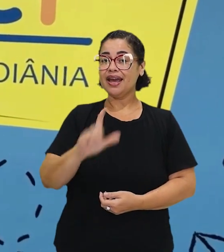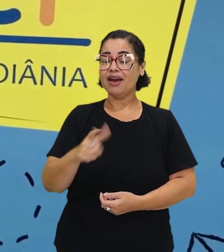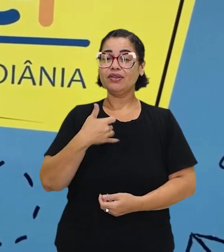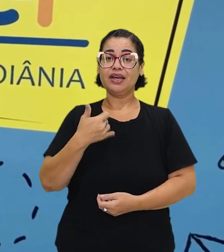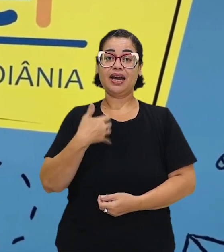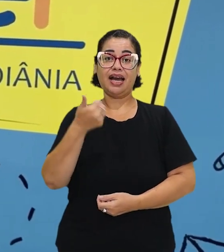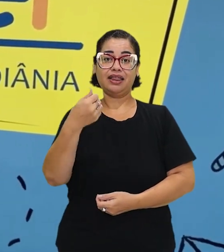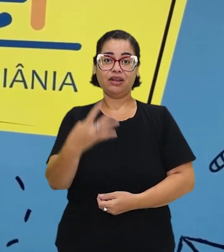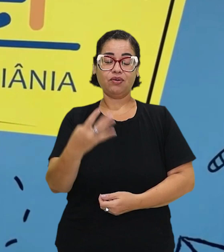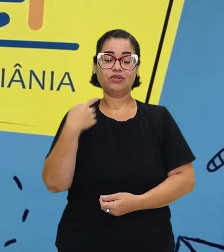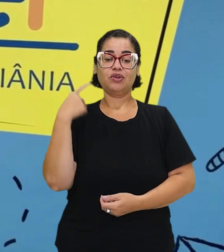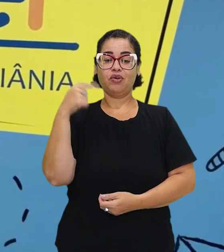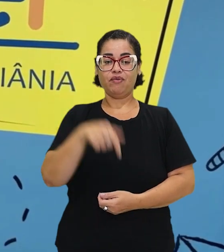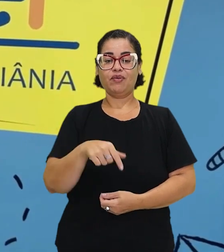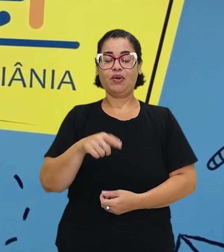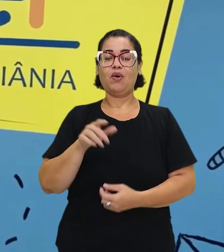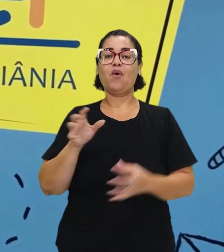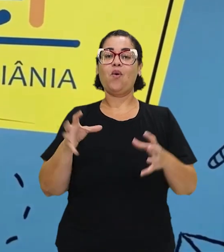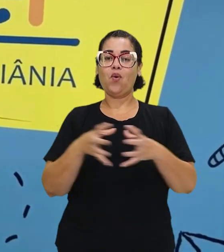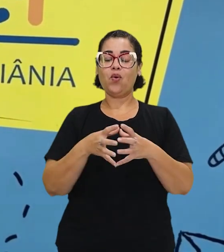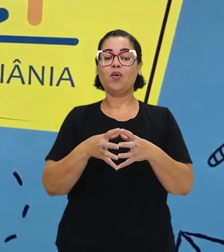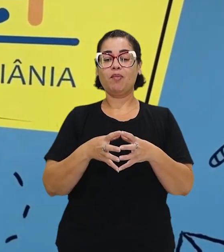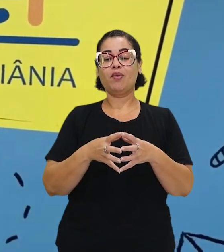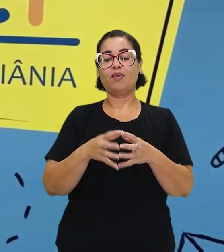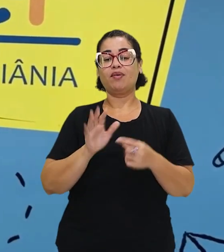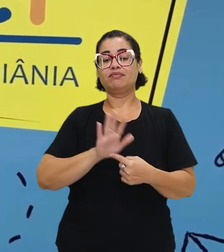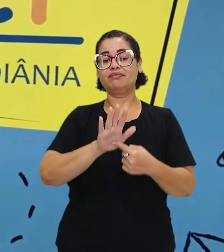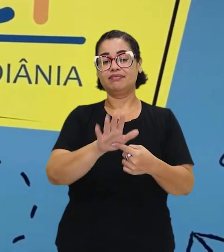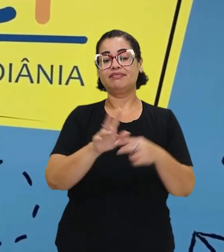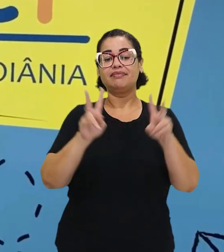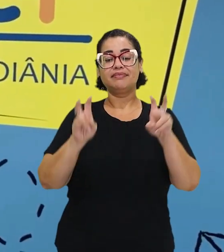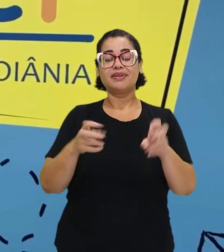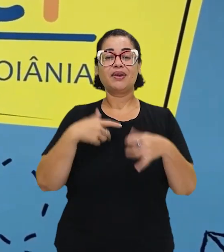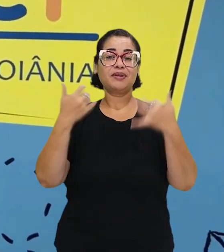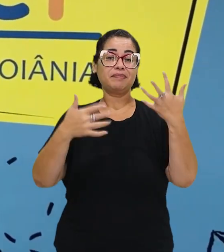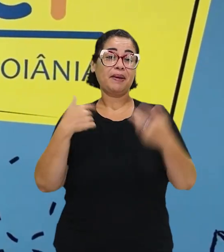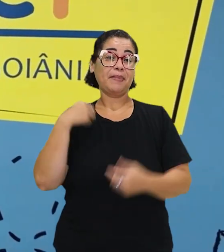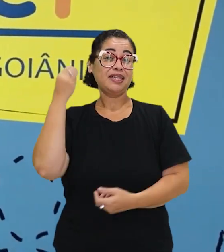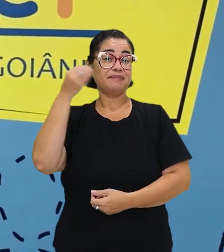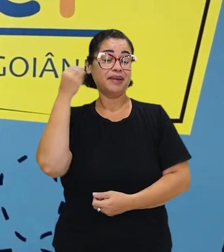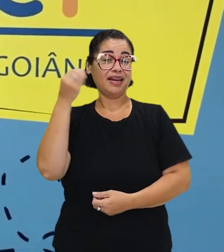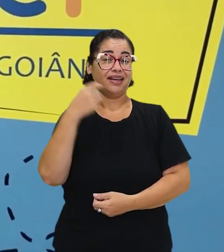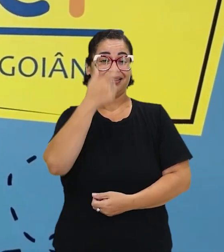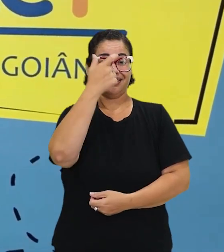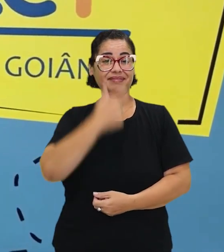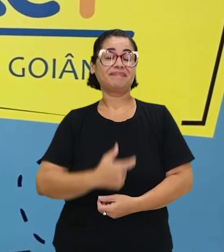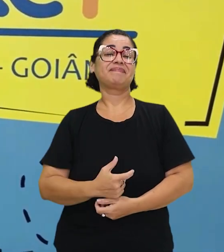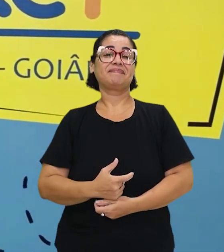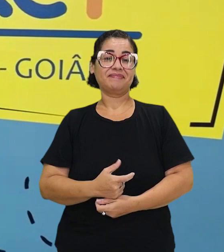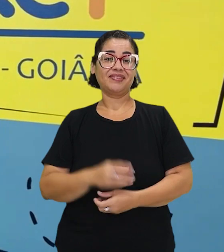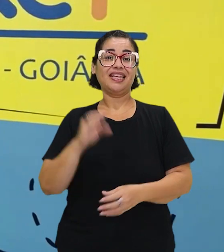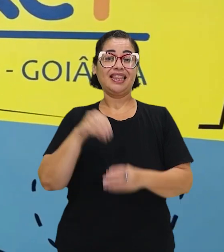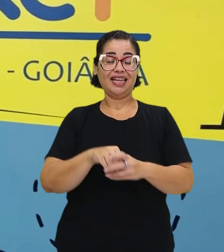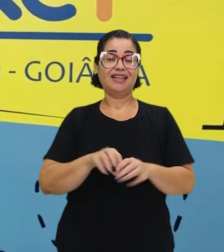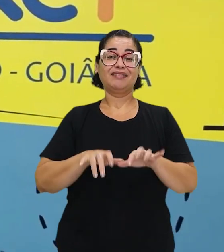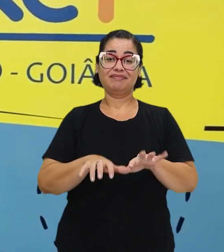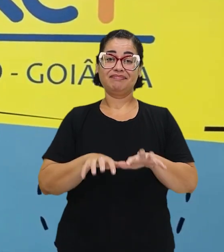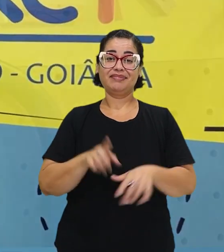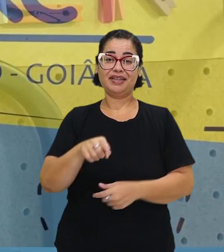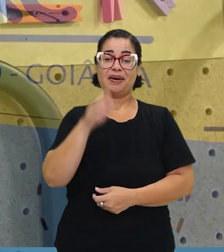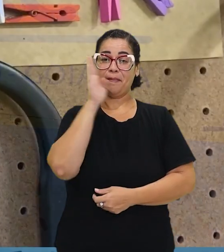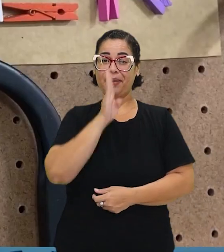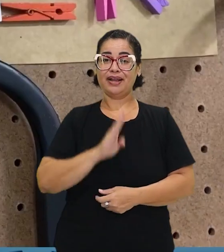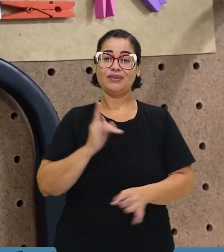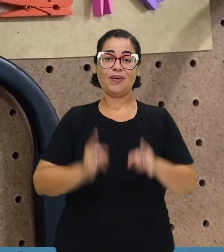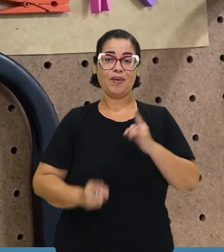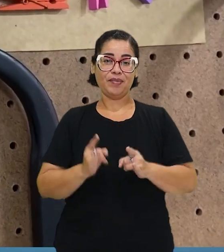eu vim aqui em nome da equipe da Altemac falar como foi a minha experiência pessoal na Olimpíada Brasileira de